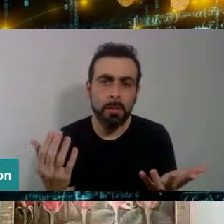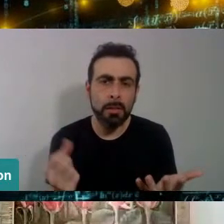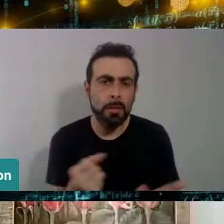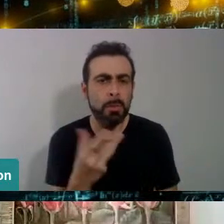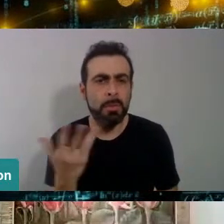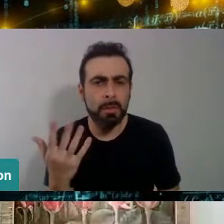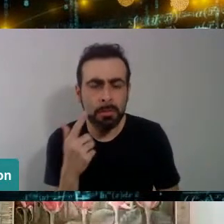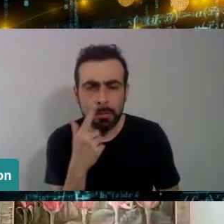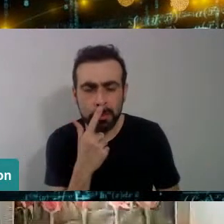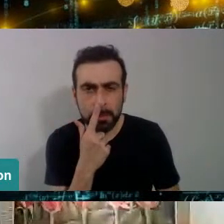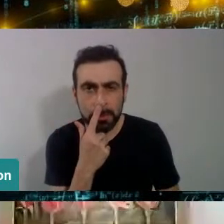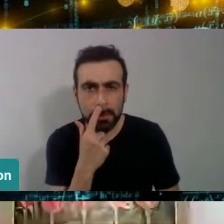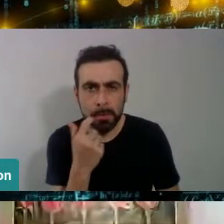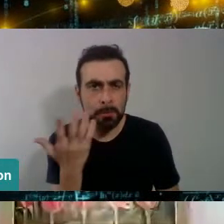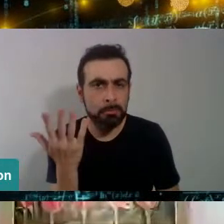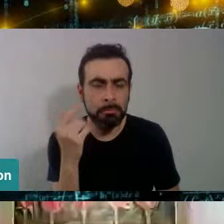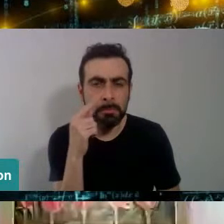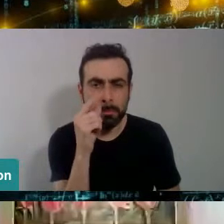Não,